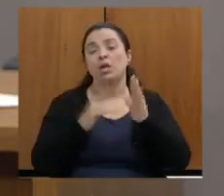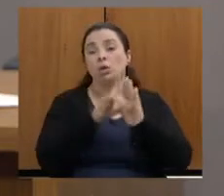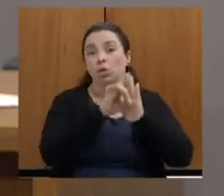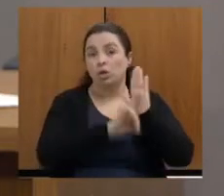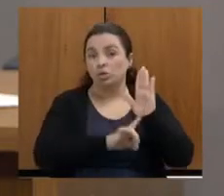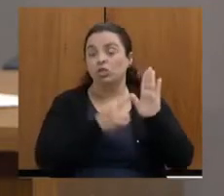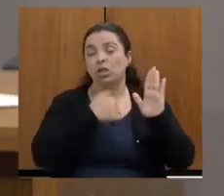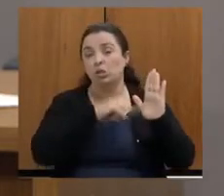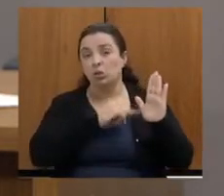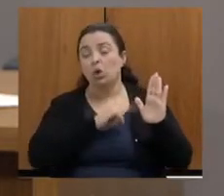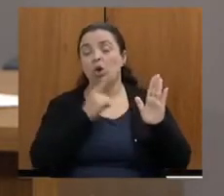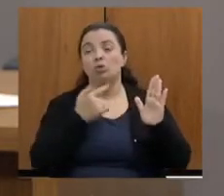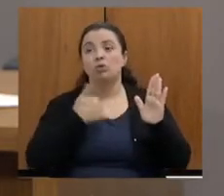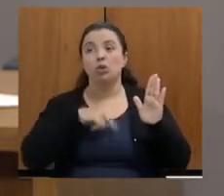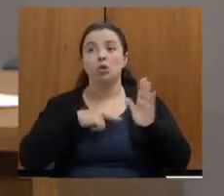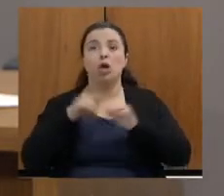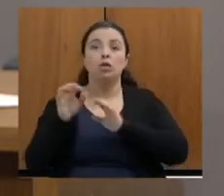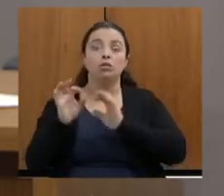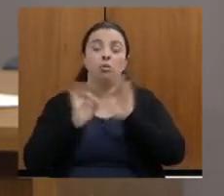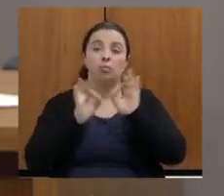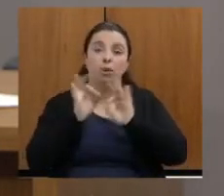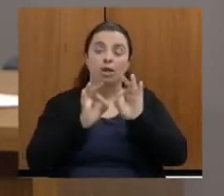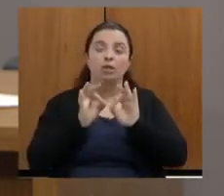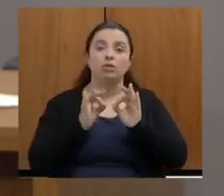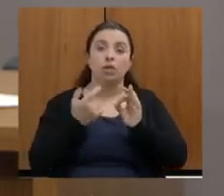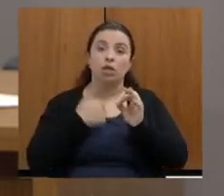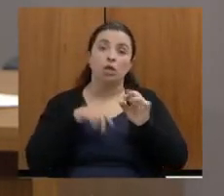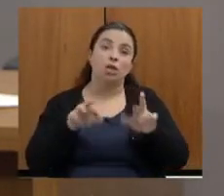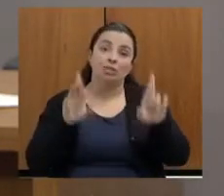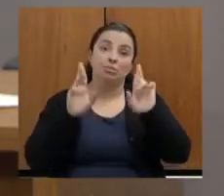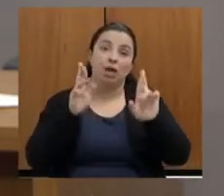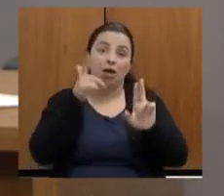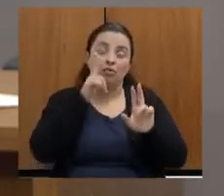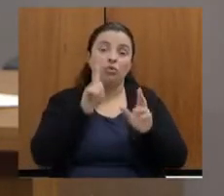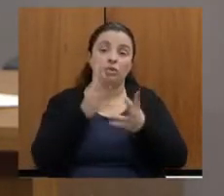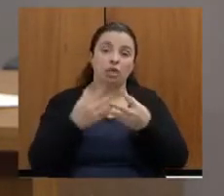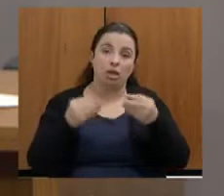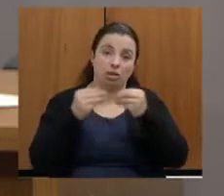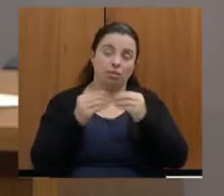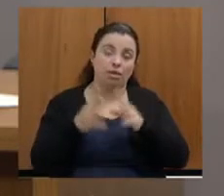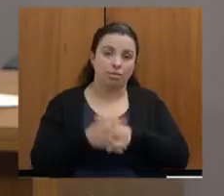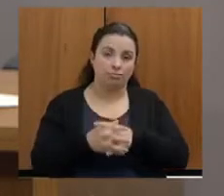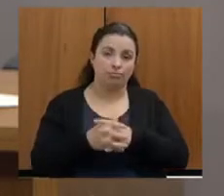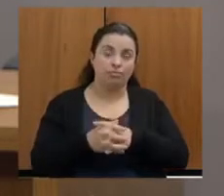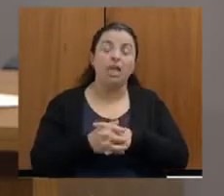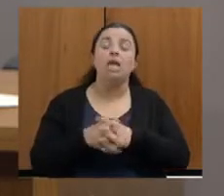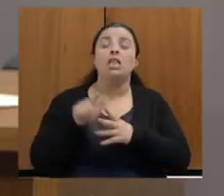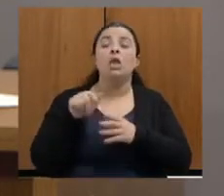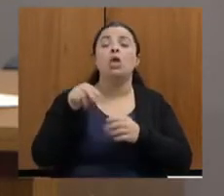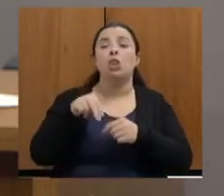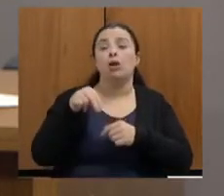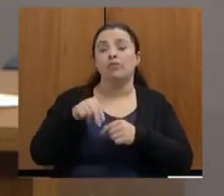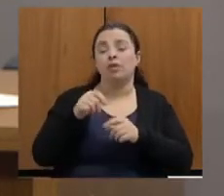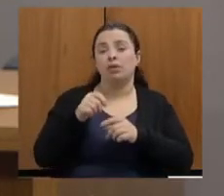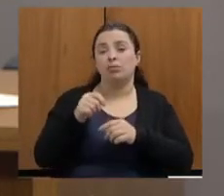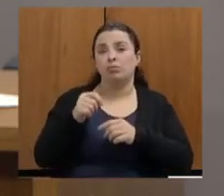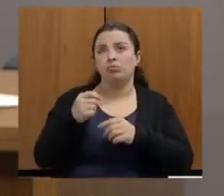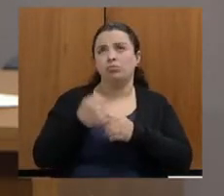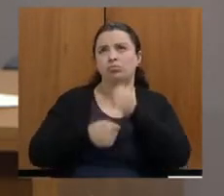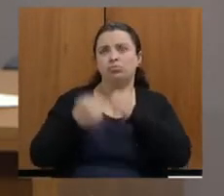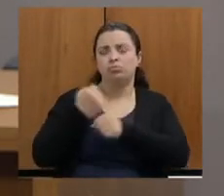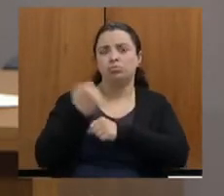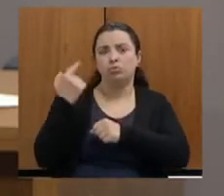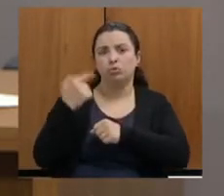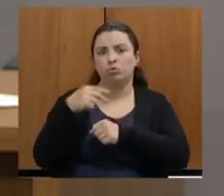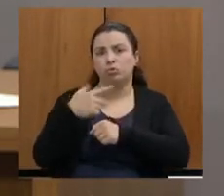pensado e do que é esperado e em novembro de 2018 nós com a ajuda da assessoria né